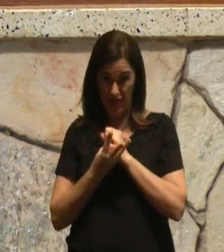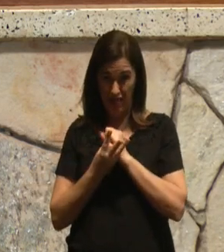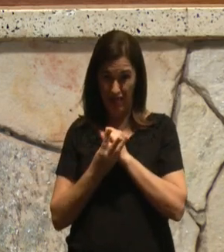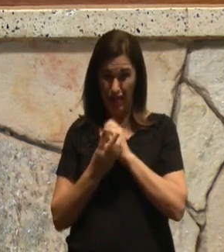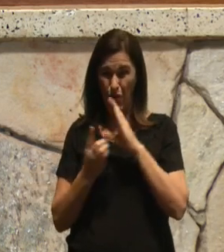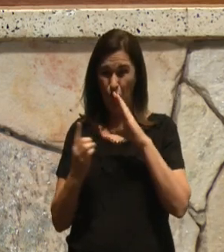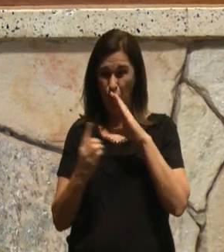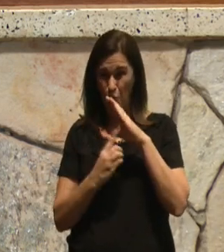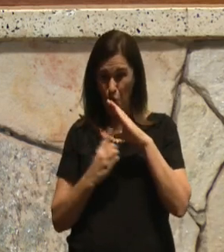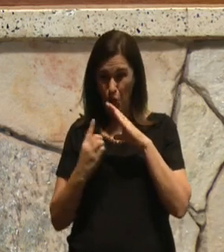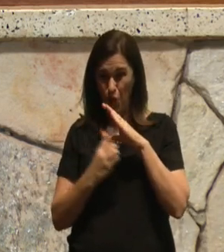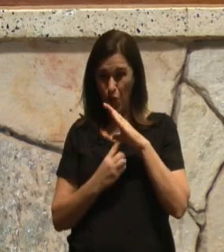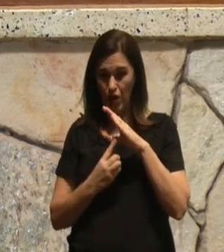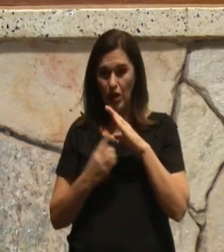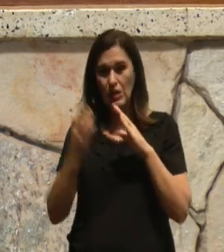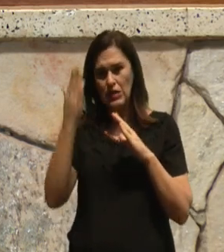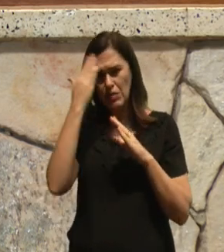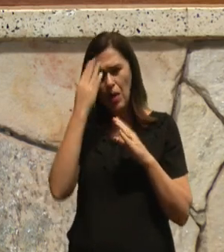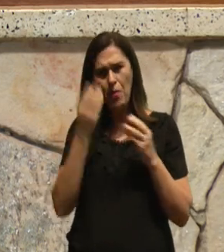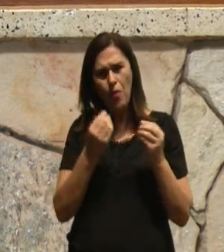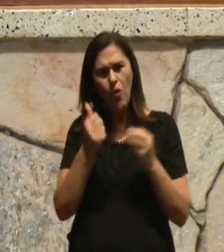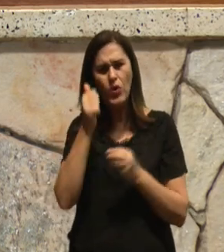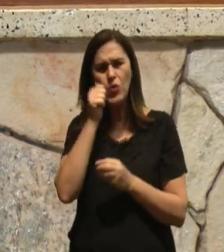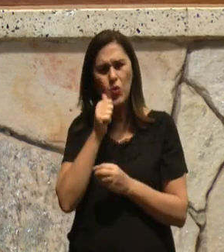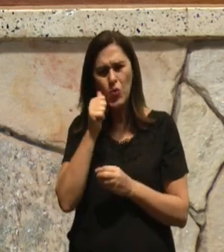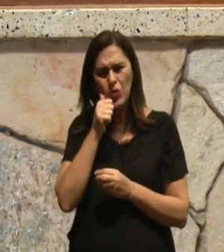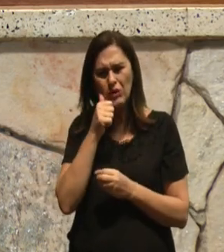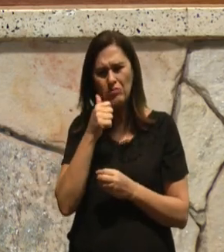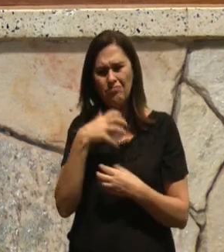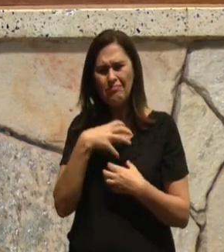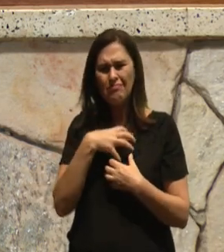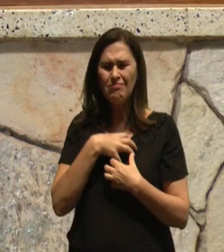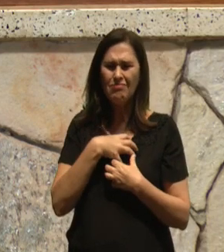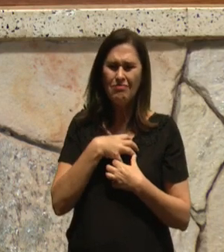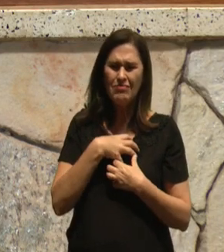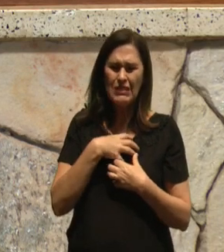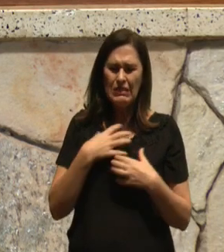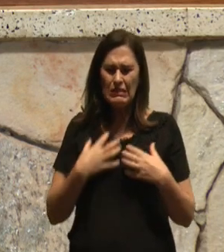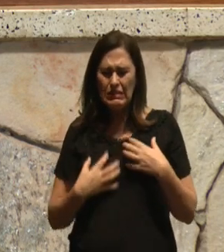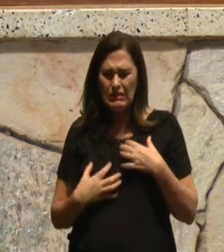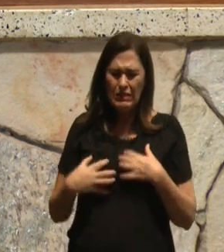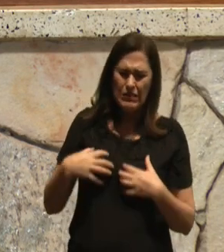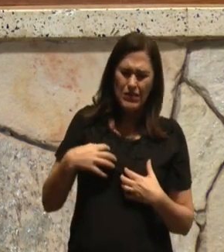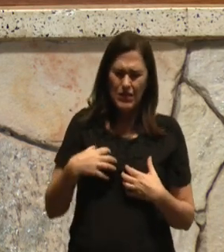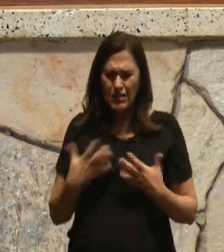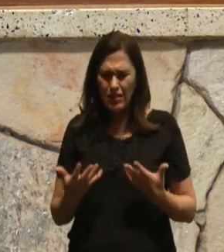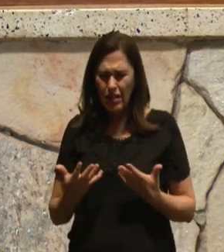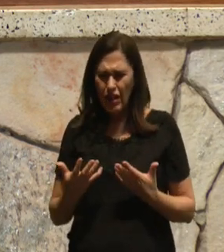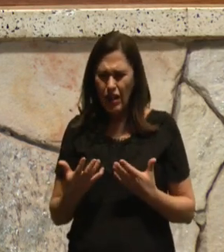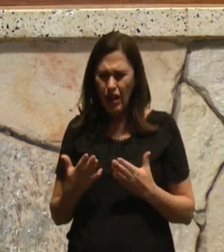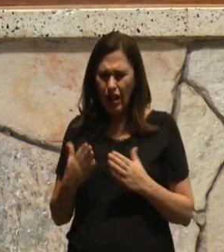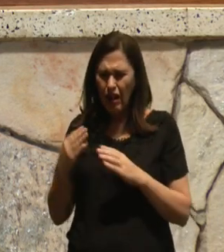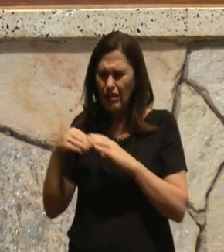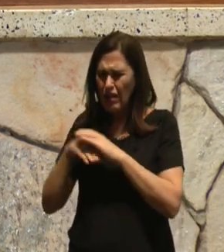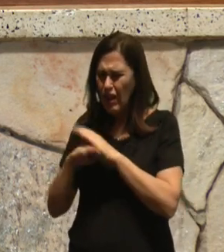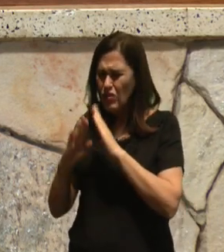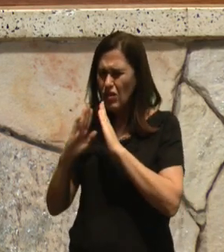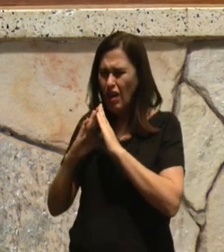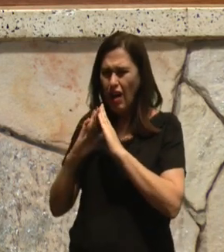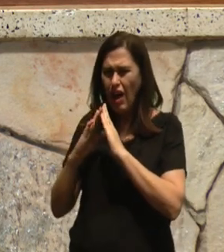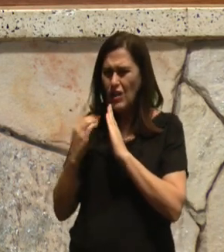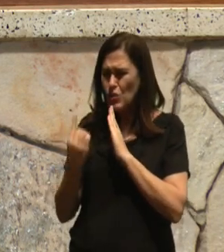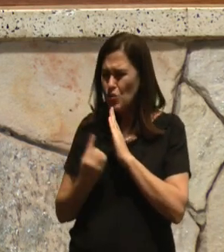quarentena, sabendo que muitas das irmãs se sentem abaladas pelo fato de estarem em casa, às